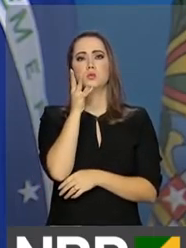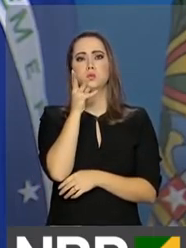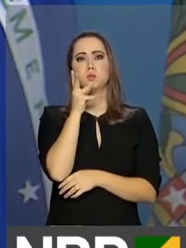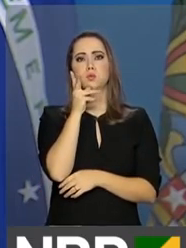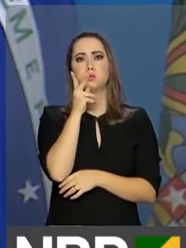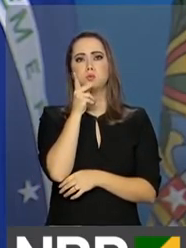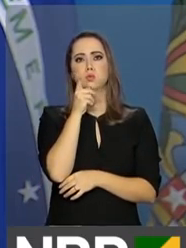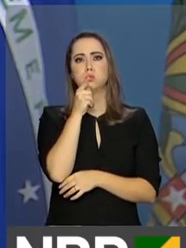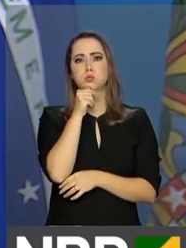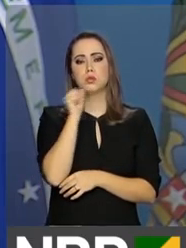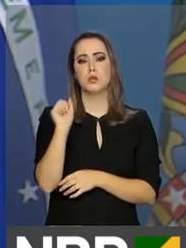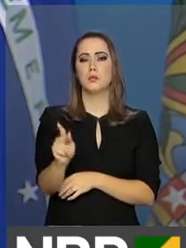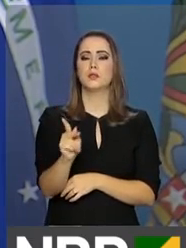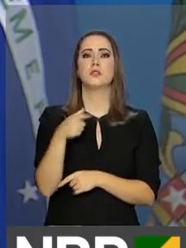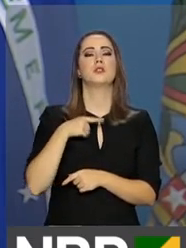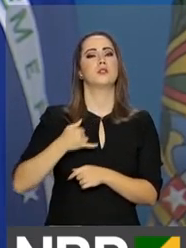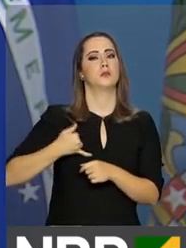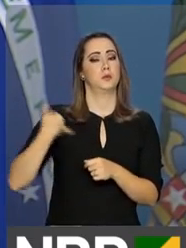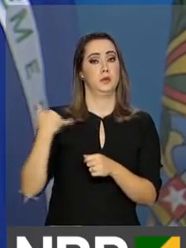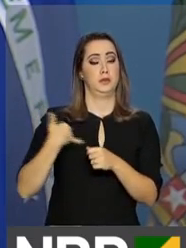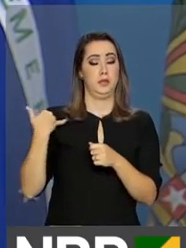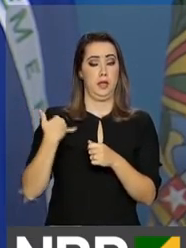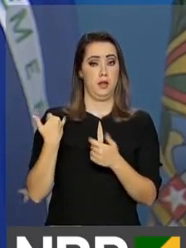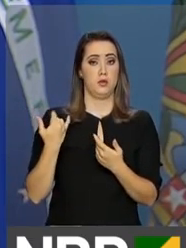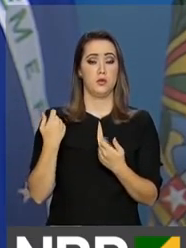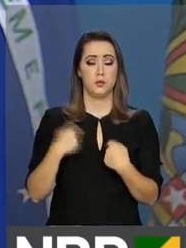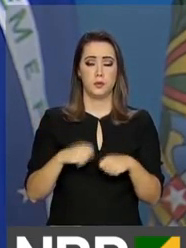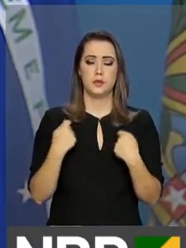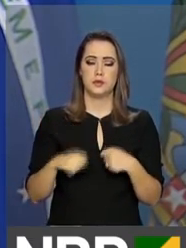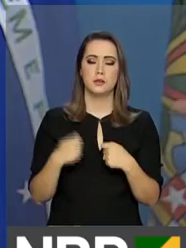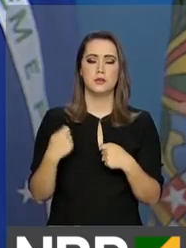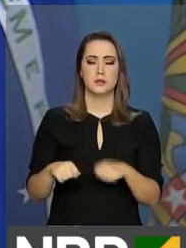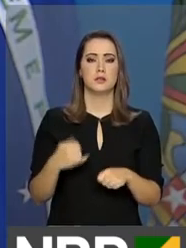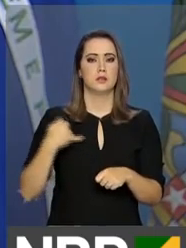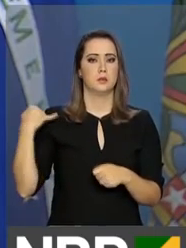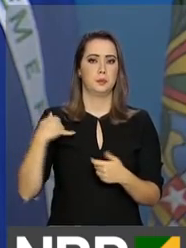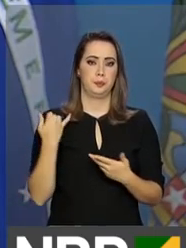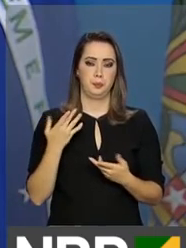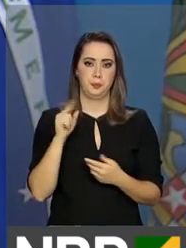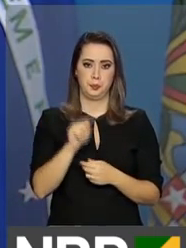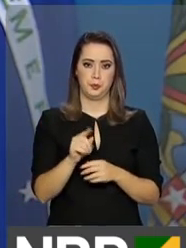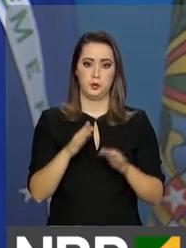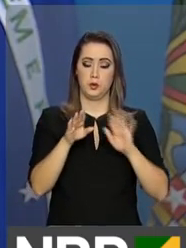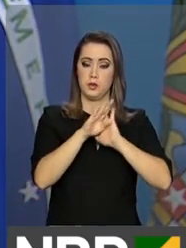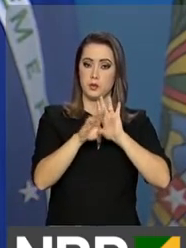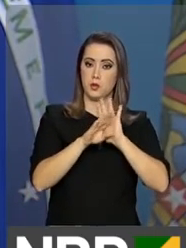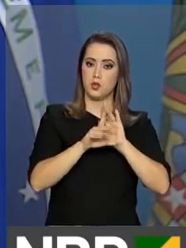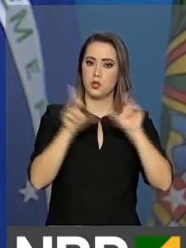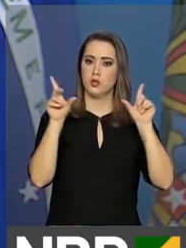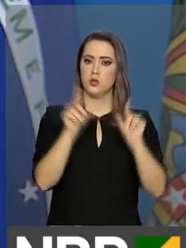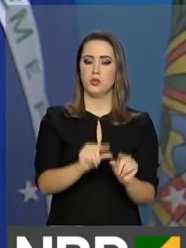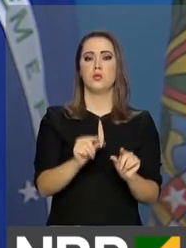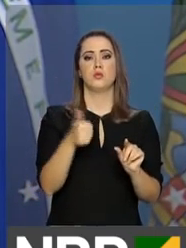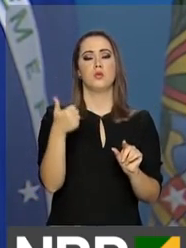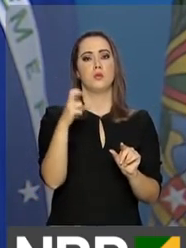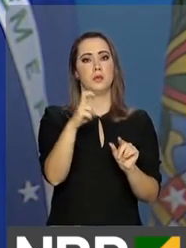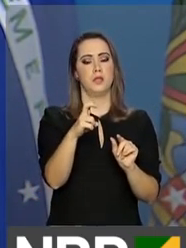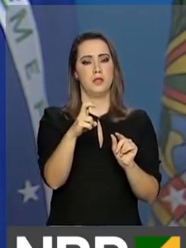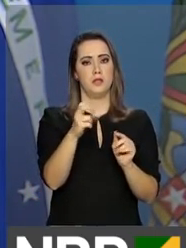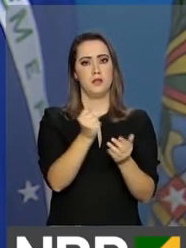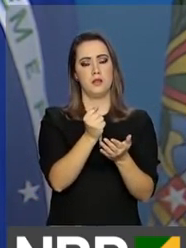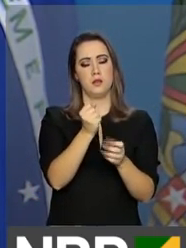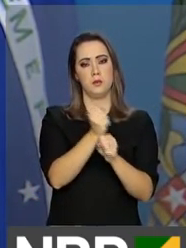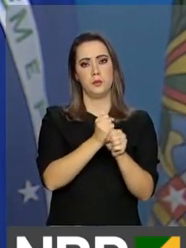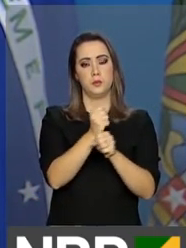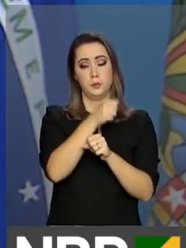e espero atingir os 65 anos, que precisa de tantos anos de contribuição. Ora bem, este projeto reduz para 15 anos o tempo